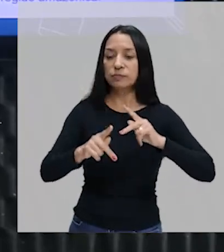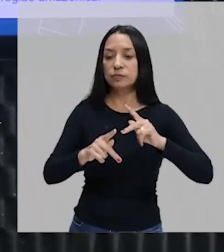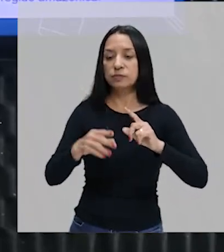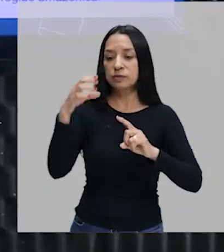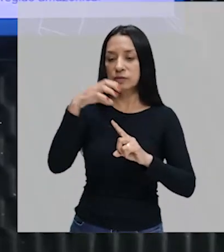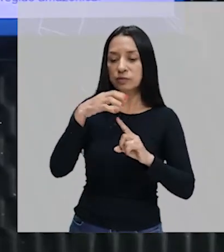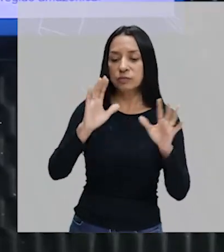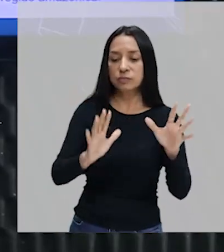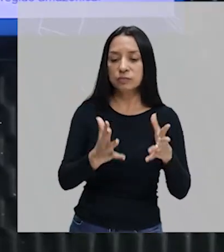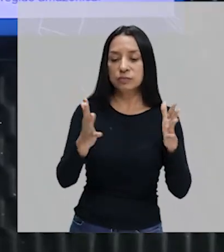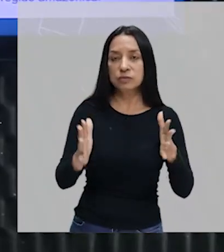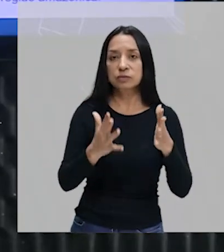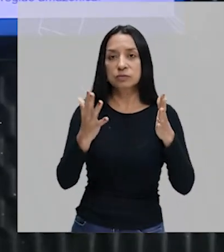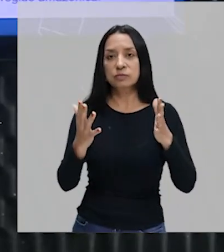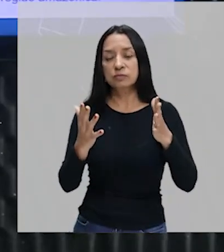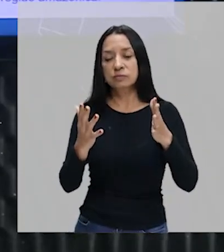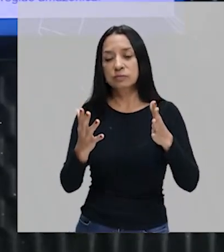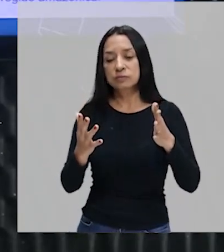coroa estimula,